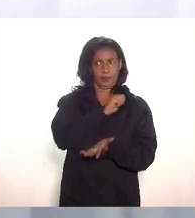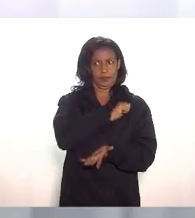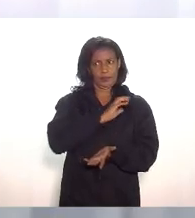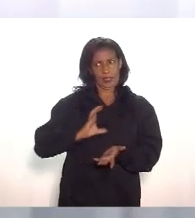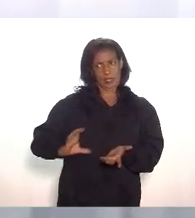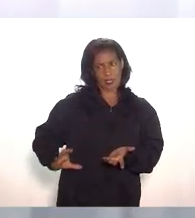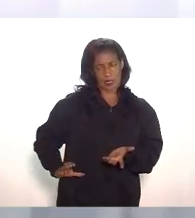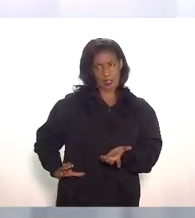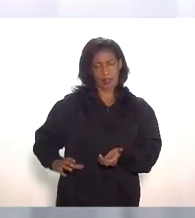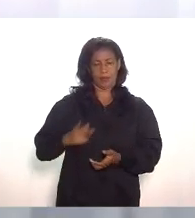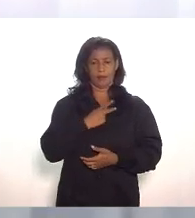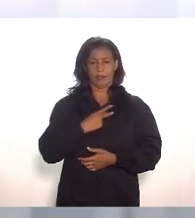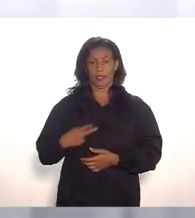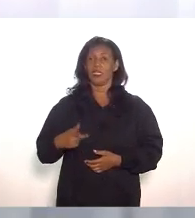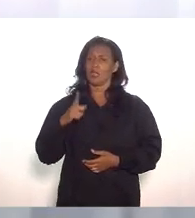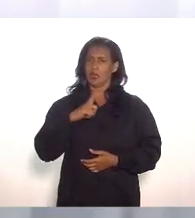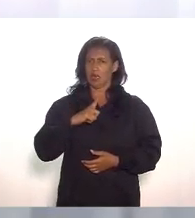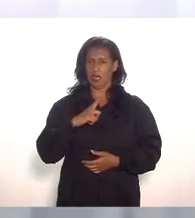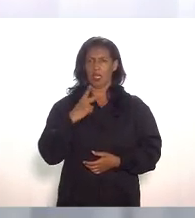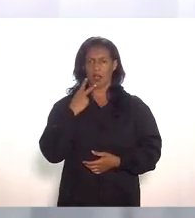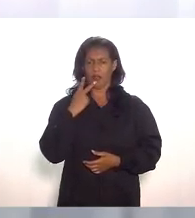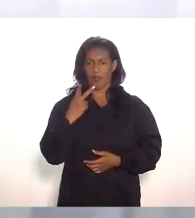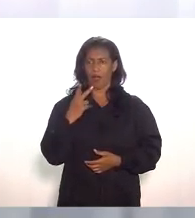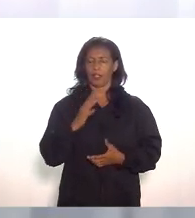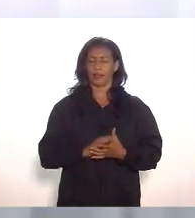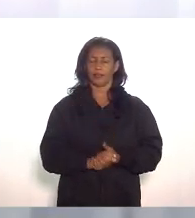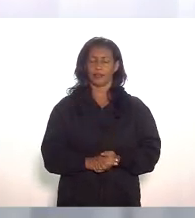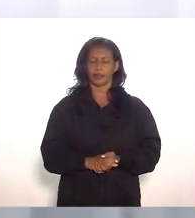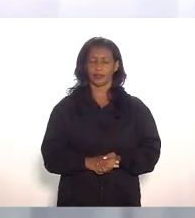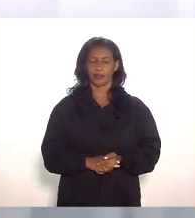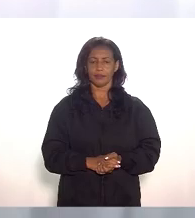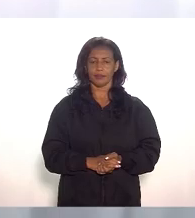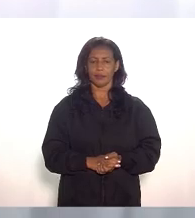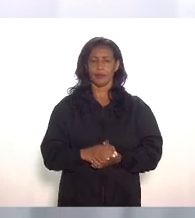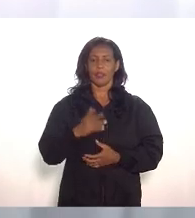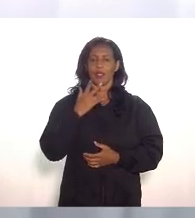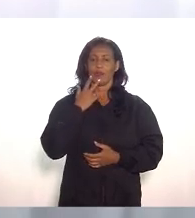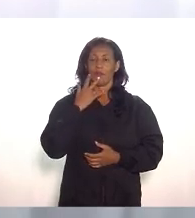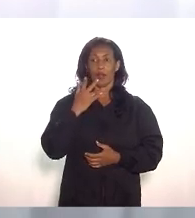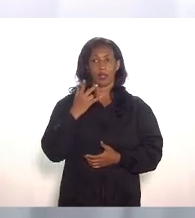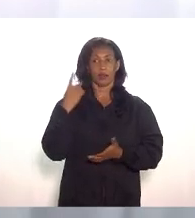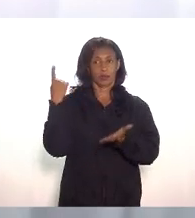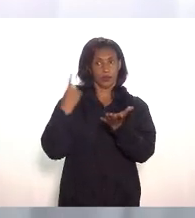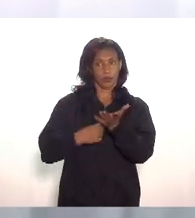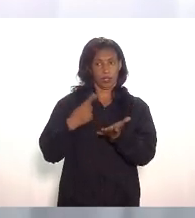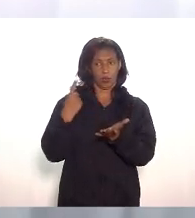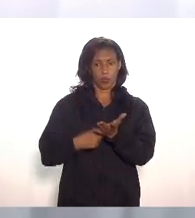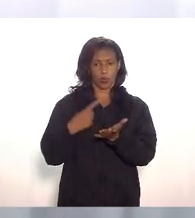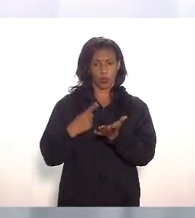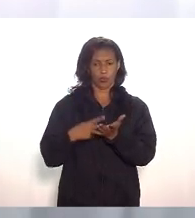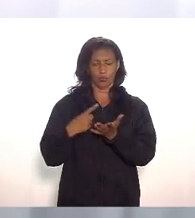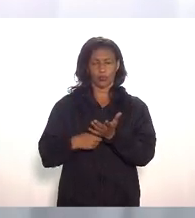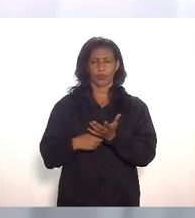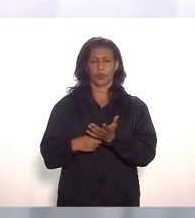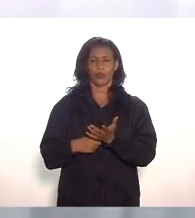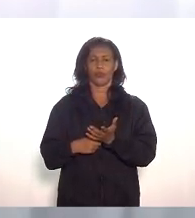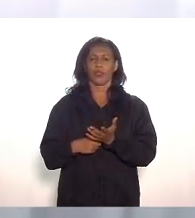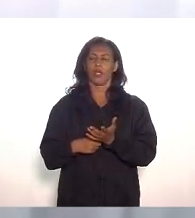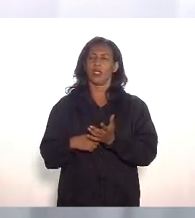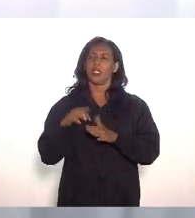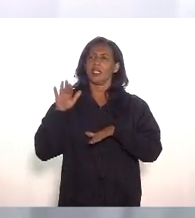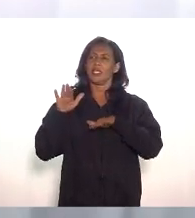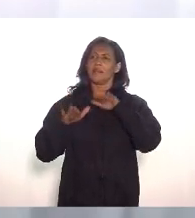momento, tem a fala dele, eu pedi aqui para ver, dizendo que ia fazer um acordo com o parlamento e, mesmo